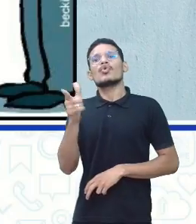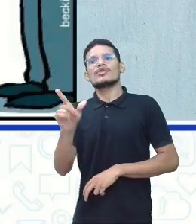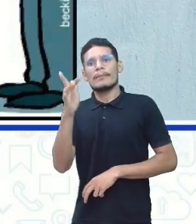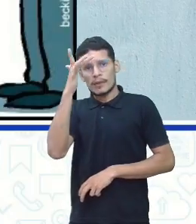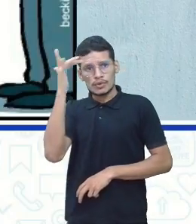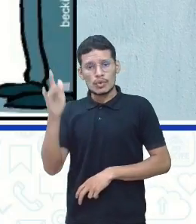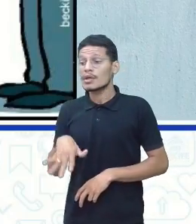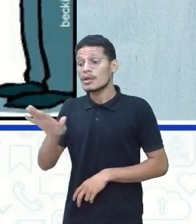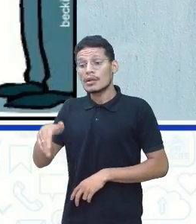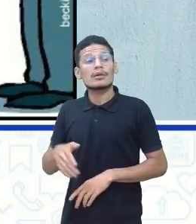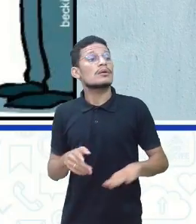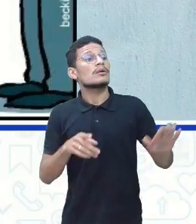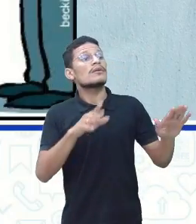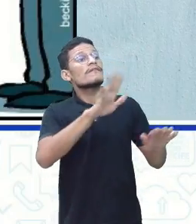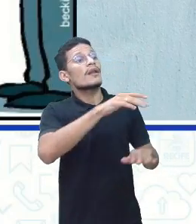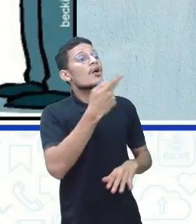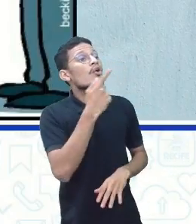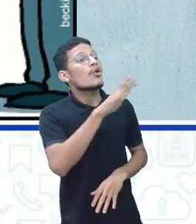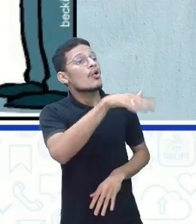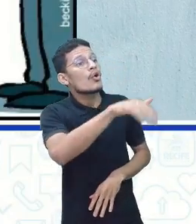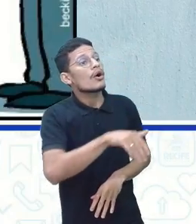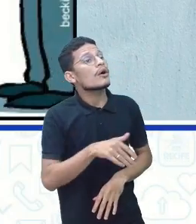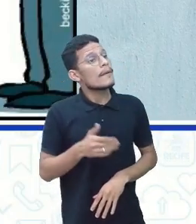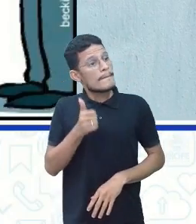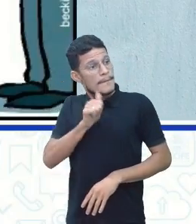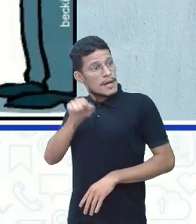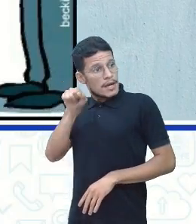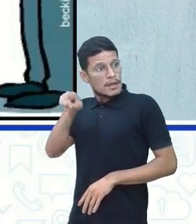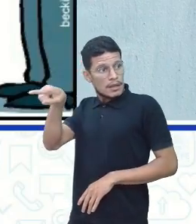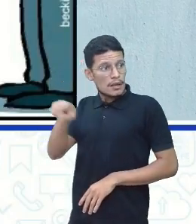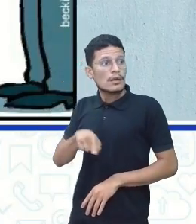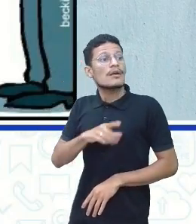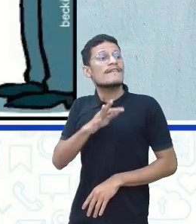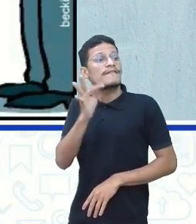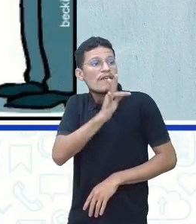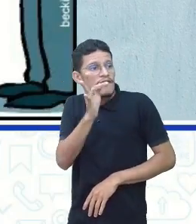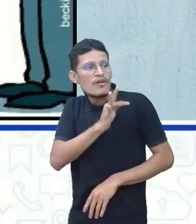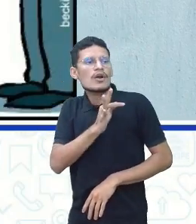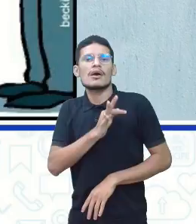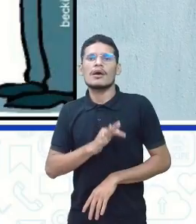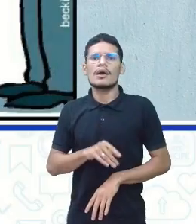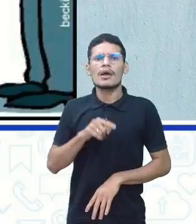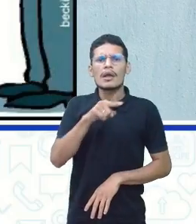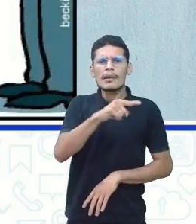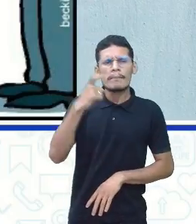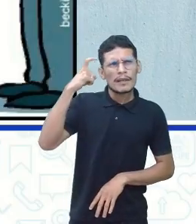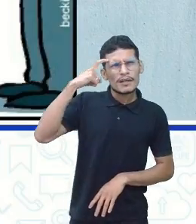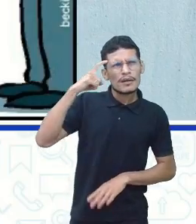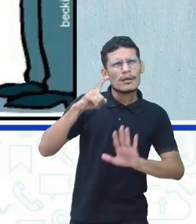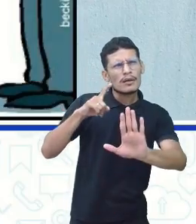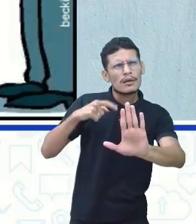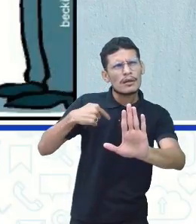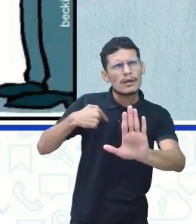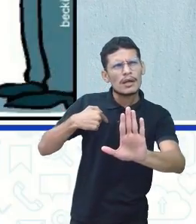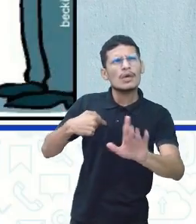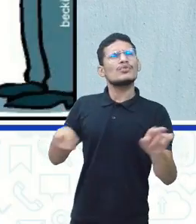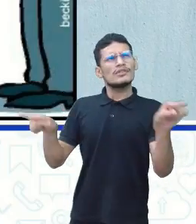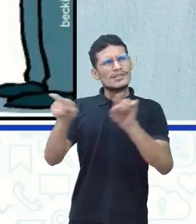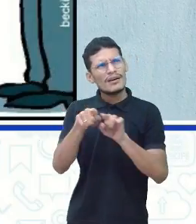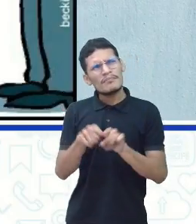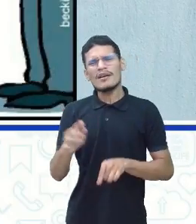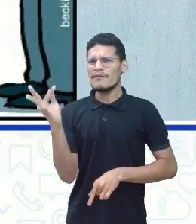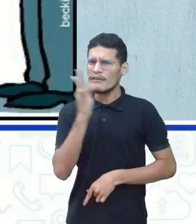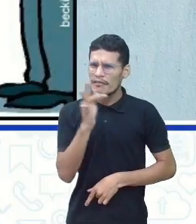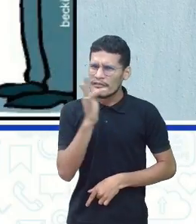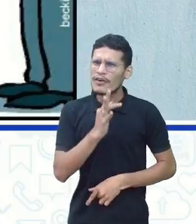falar para o pai, acho que a mamãe é fofocólatra. E aí depois ele pensa e diz, eita, eu acho que eu também